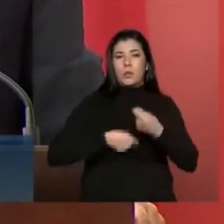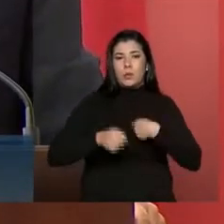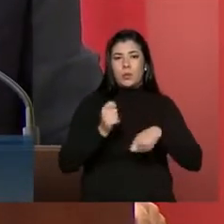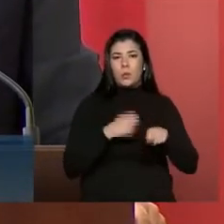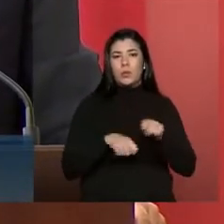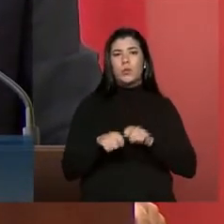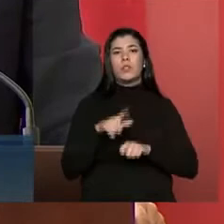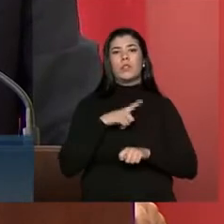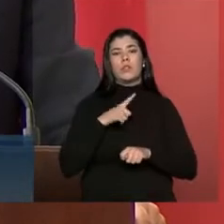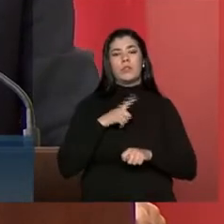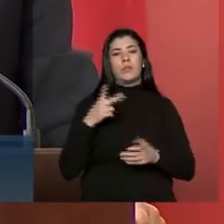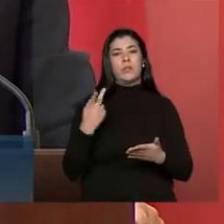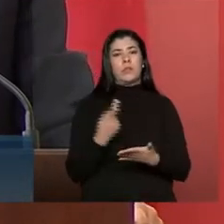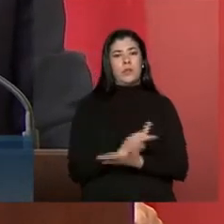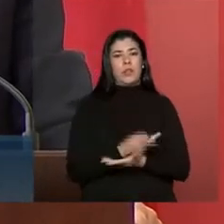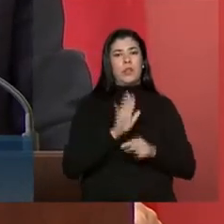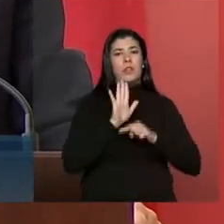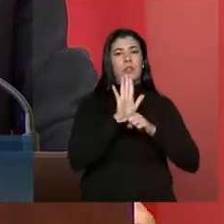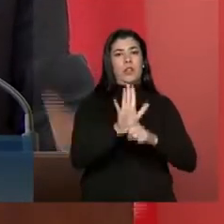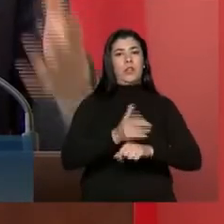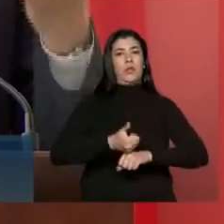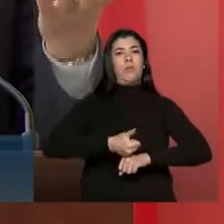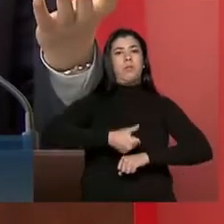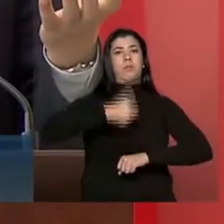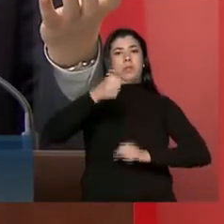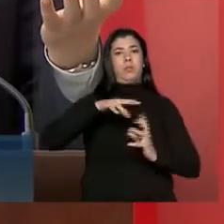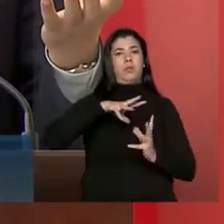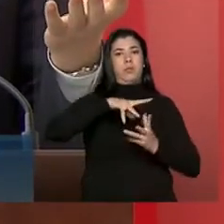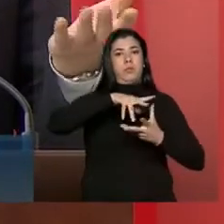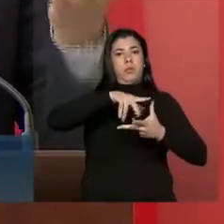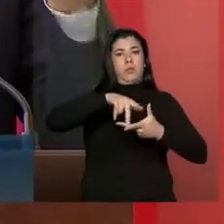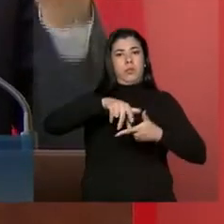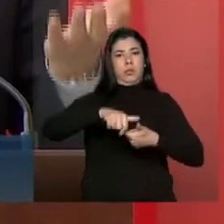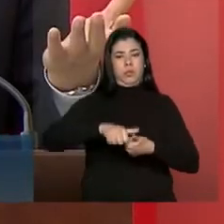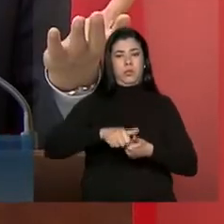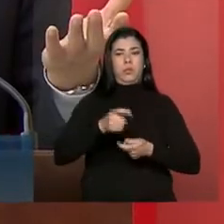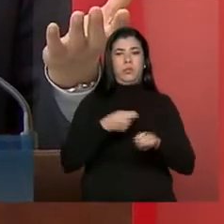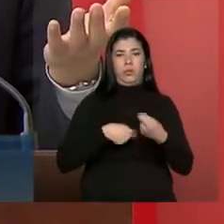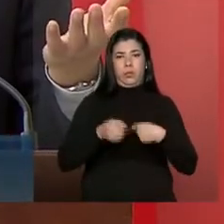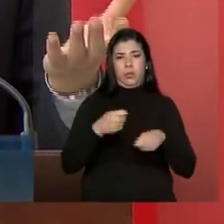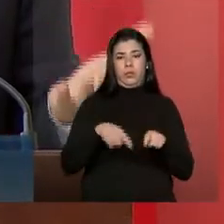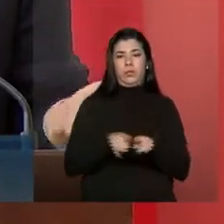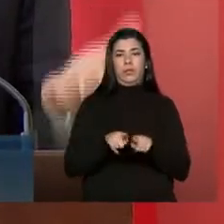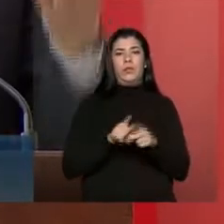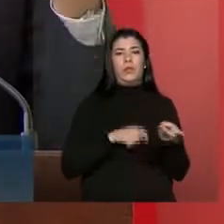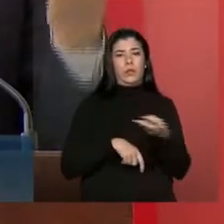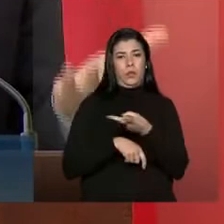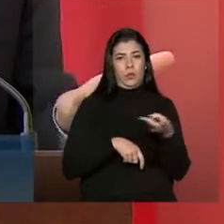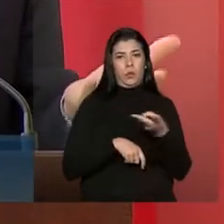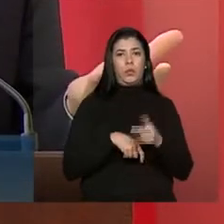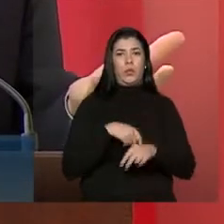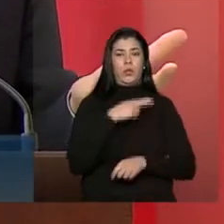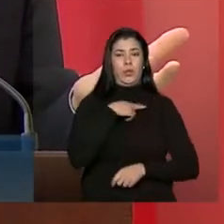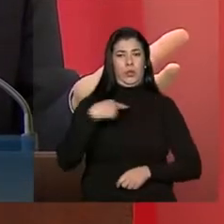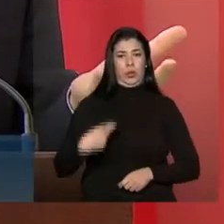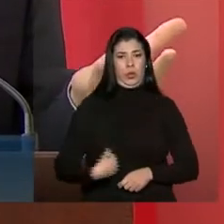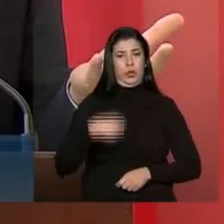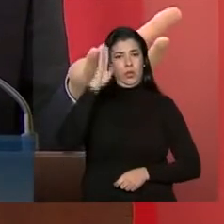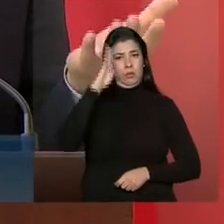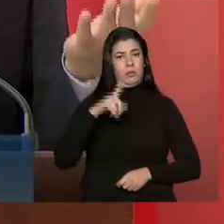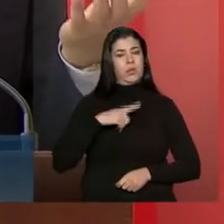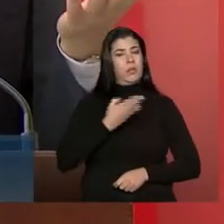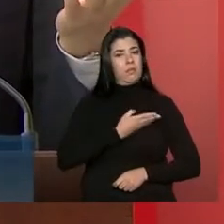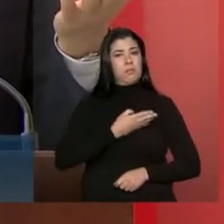emergentes, vai também ajudar a recuperação da economia mundial. A China e o Brasil são amigos bons.